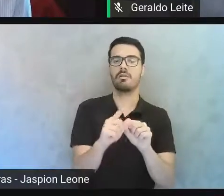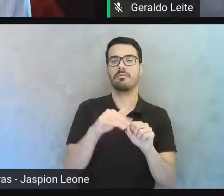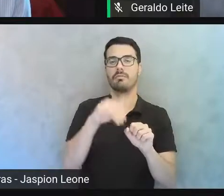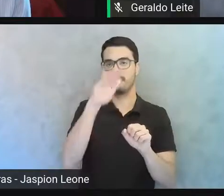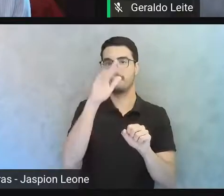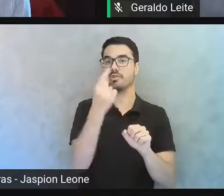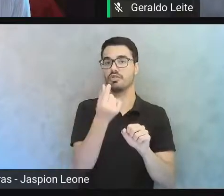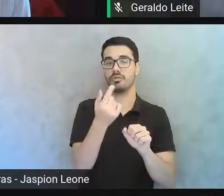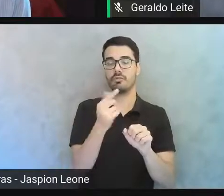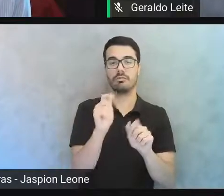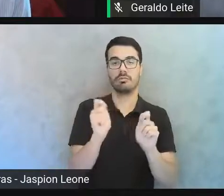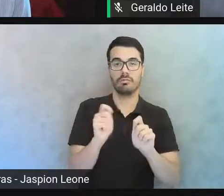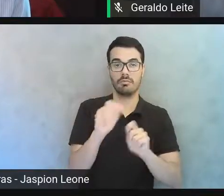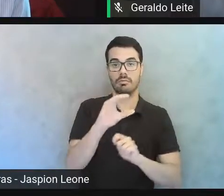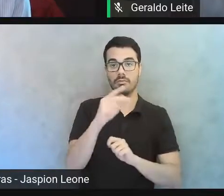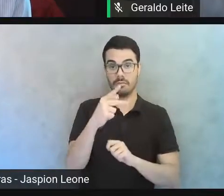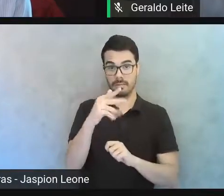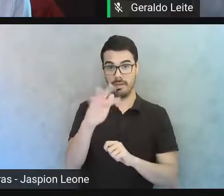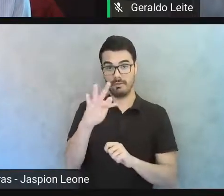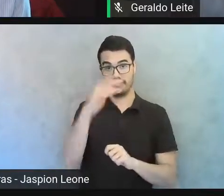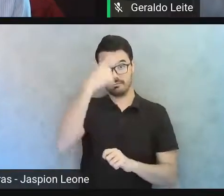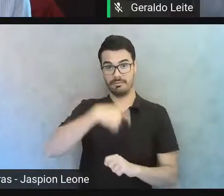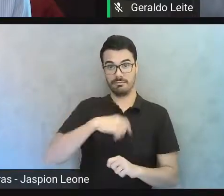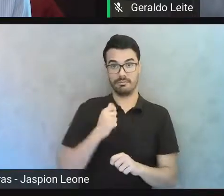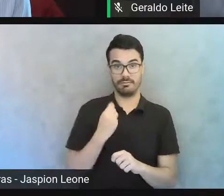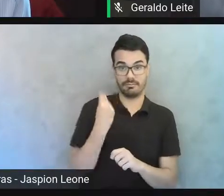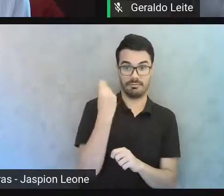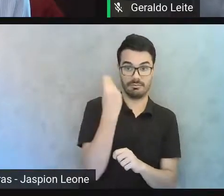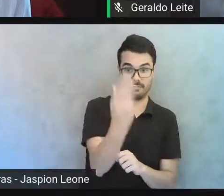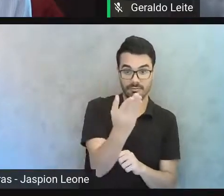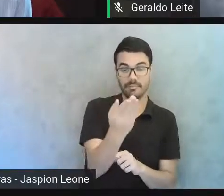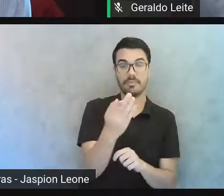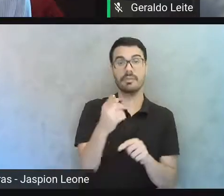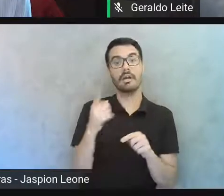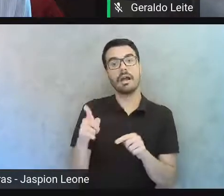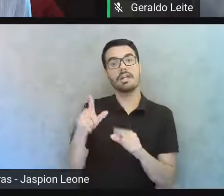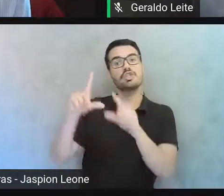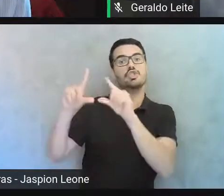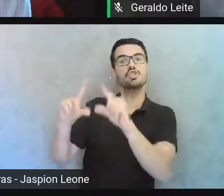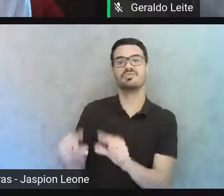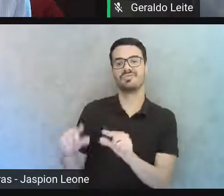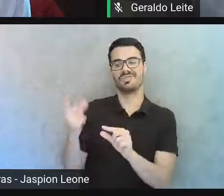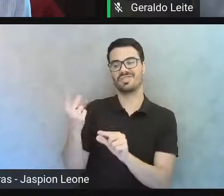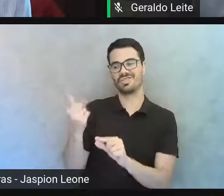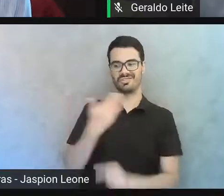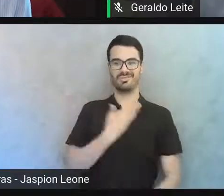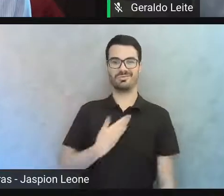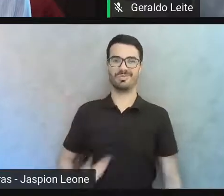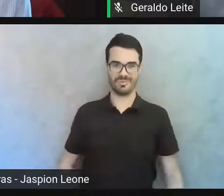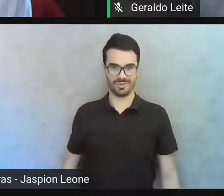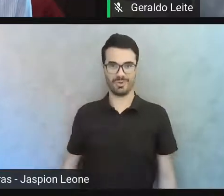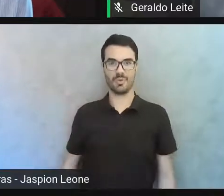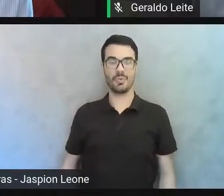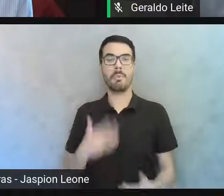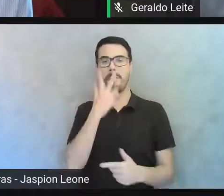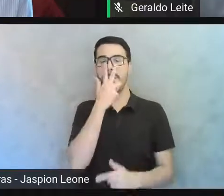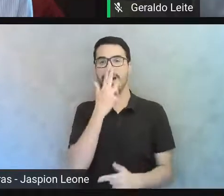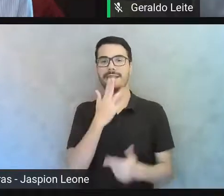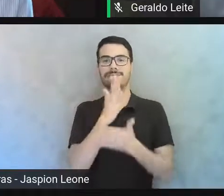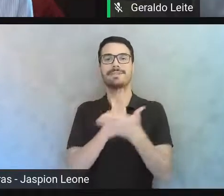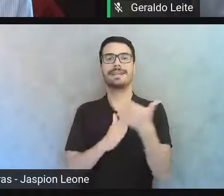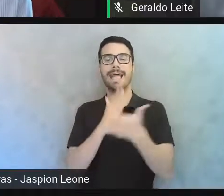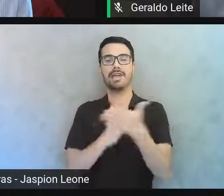mais equânimes de dinheiro público, e talvez, por que não, acho que é uma